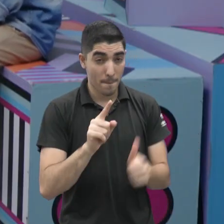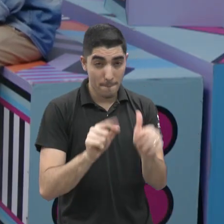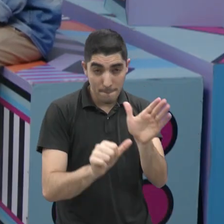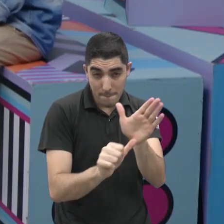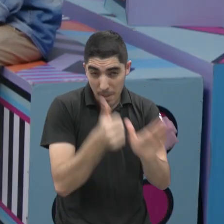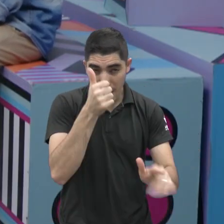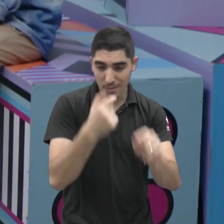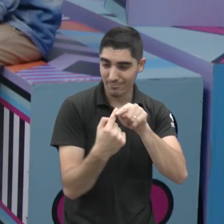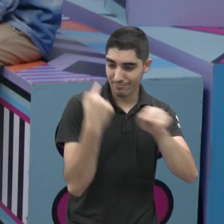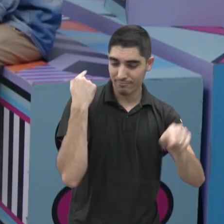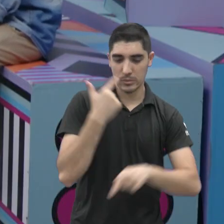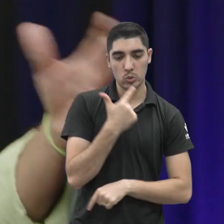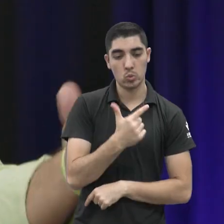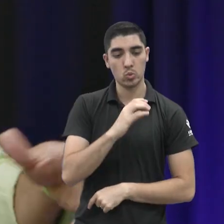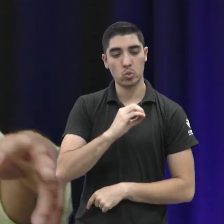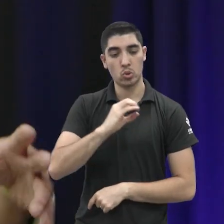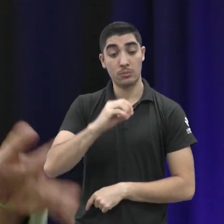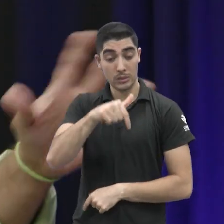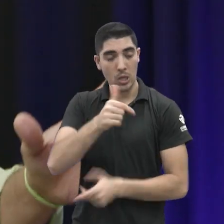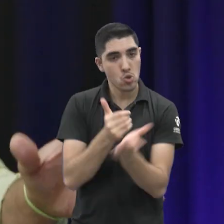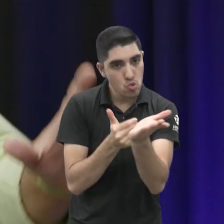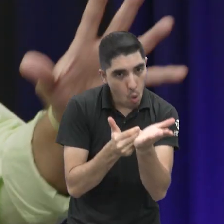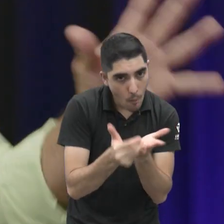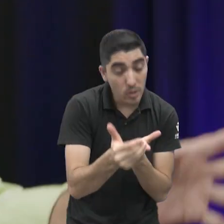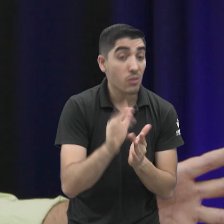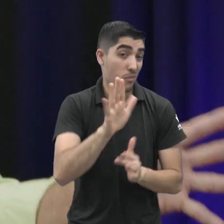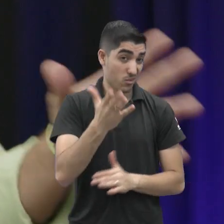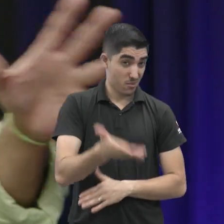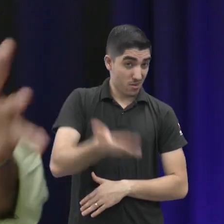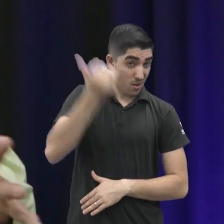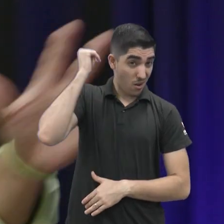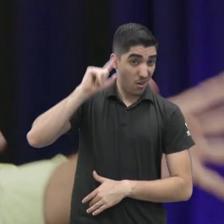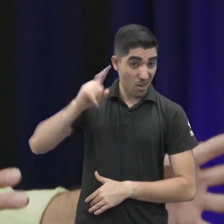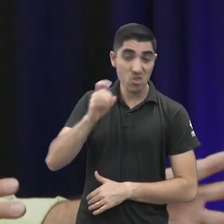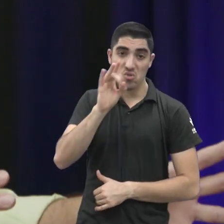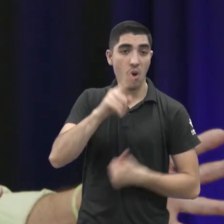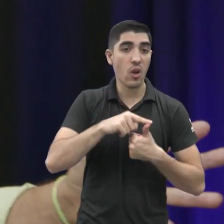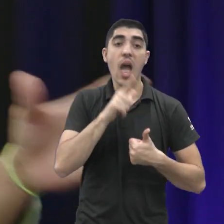2007. Antes disso, saneamento básico era basicamente água